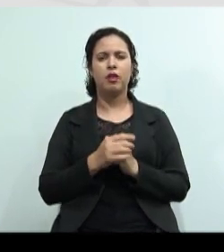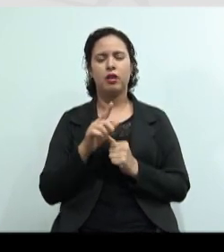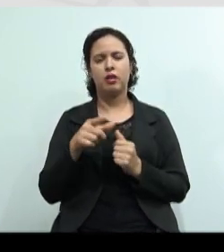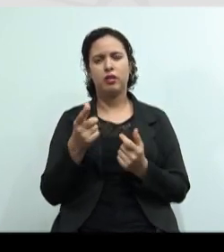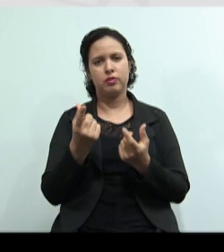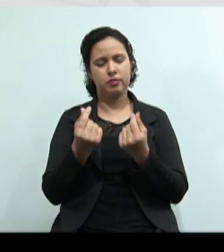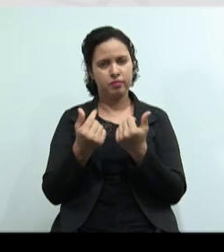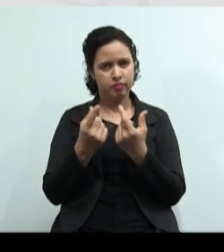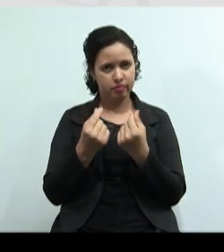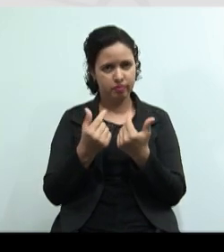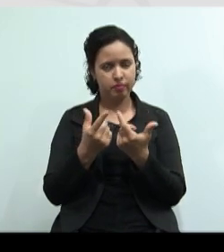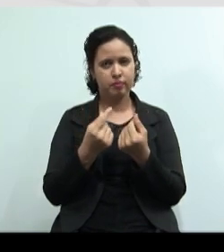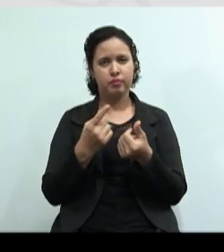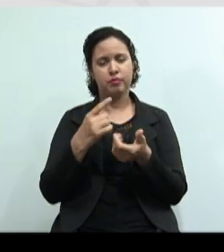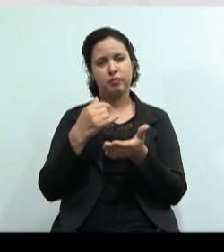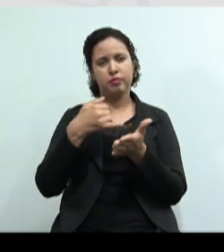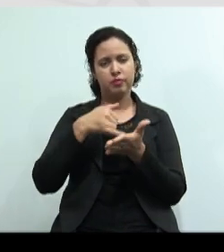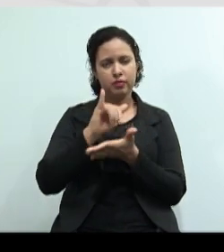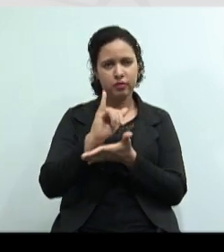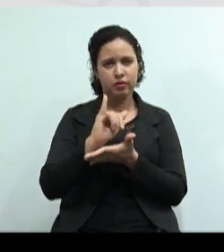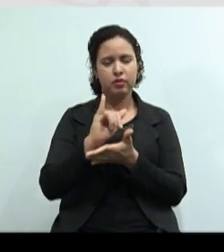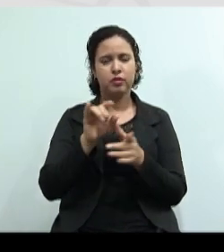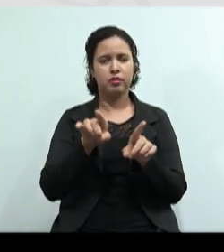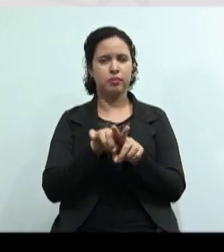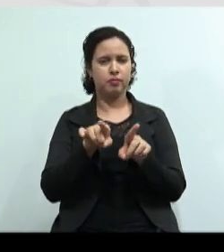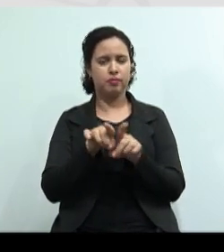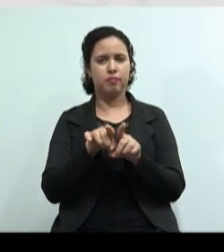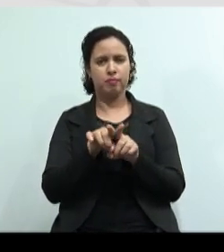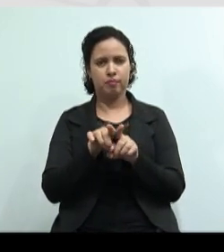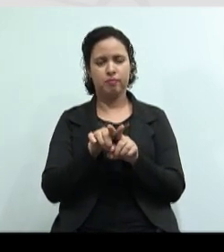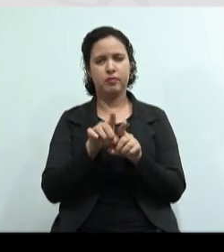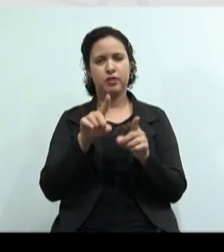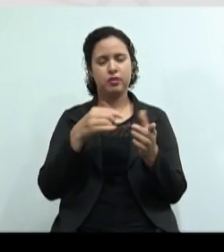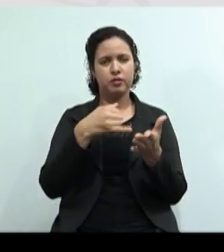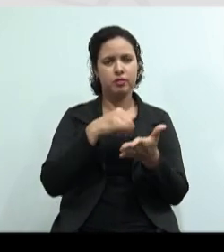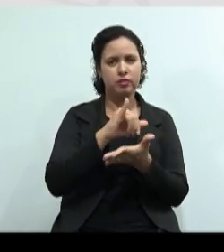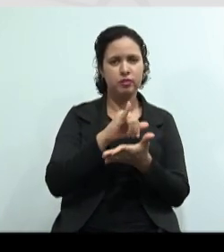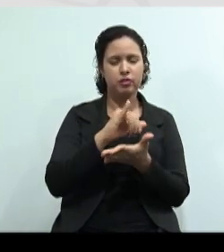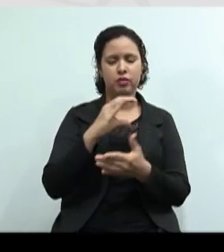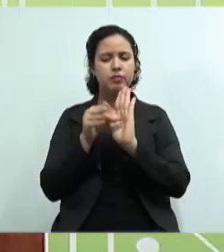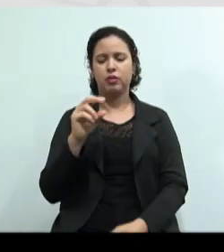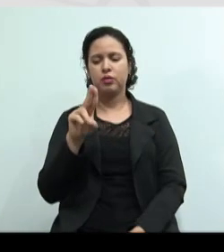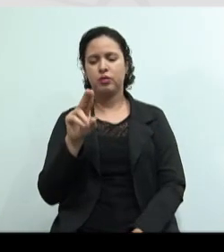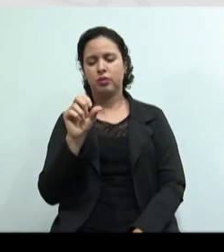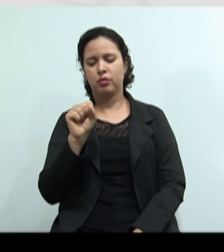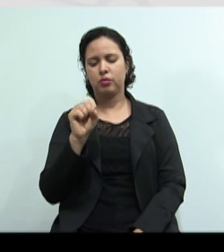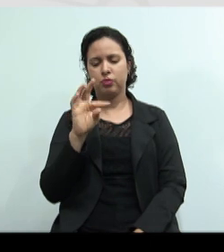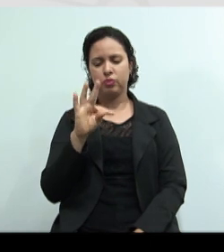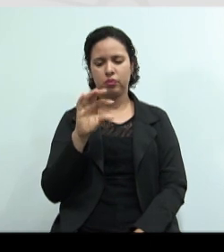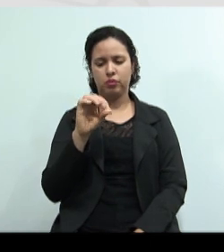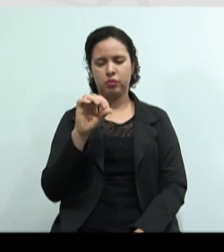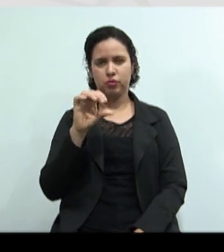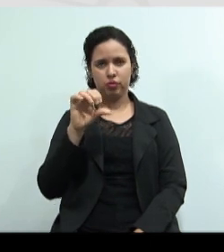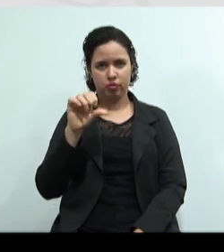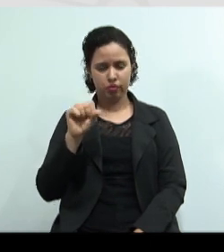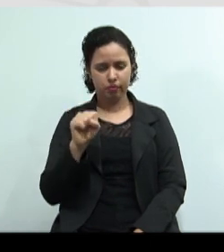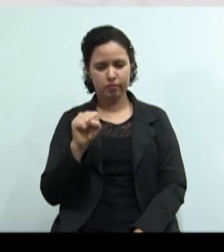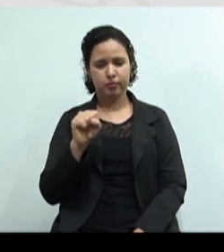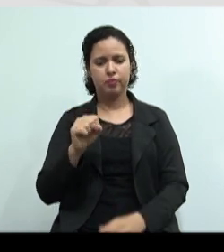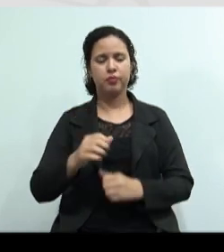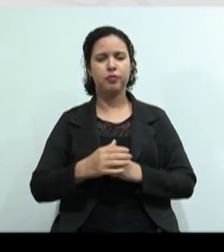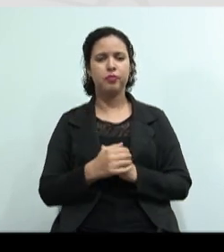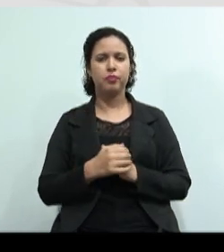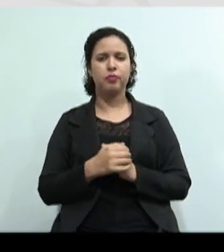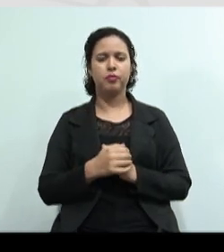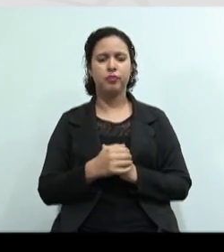tributos, planejamento tributário, relação entre tributos e custos, elisão, elusão e evasão fiscal. E